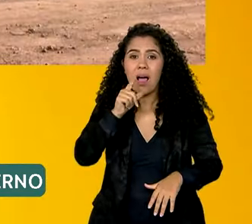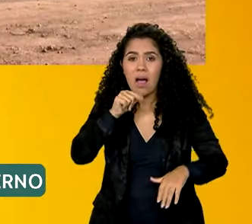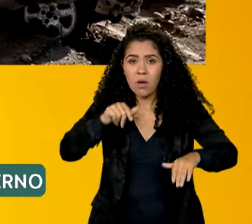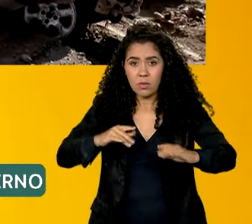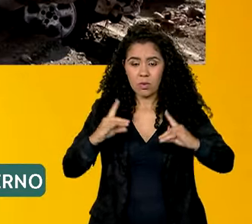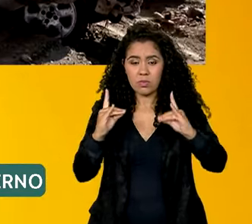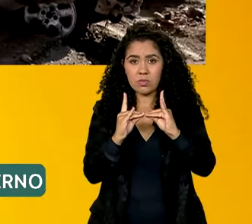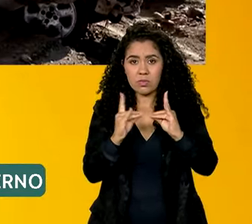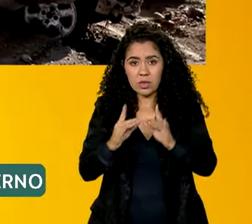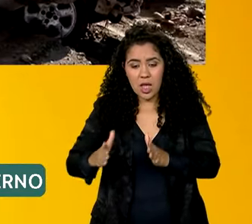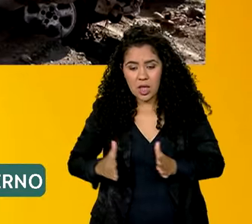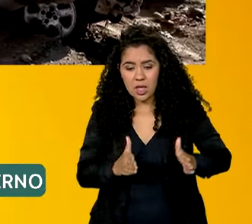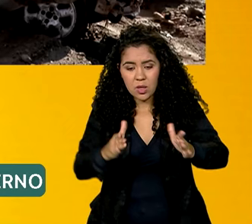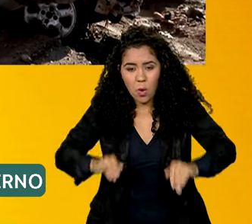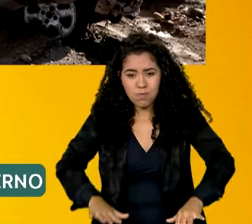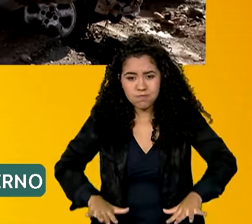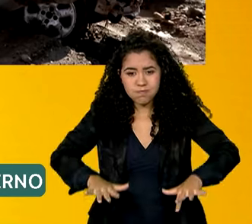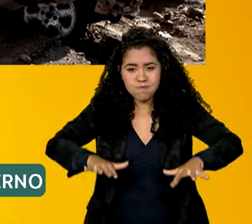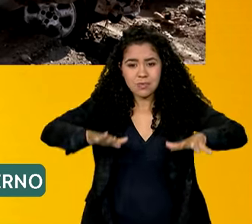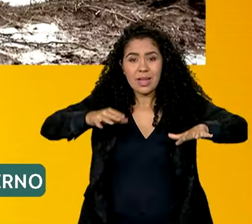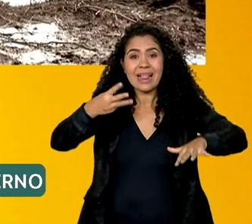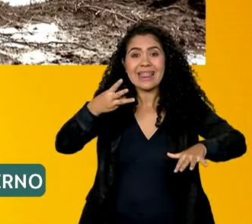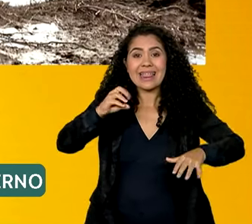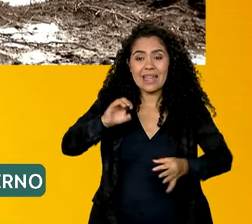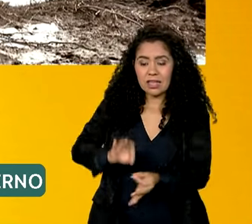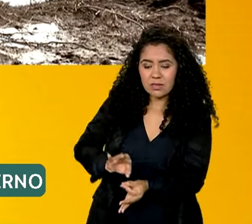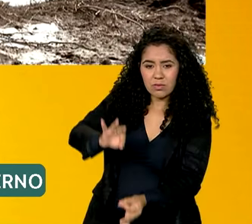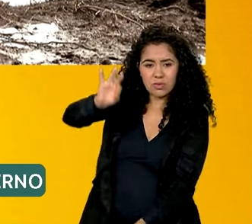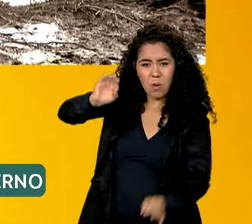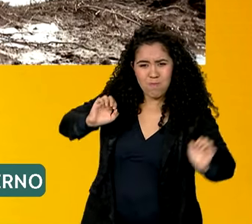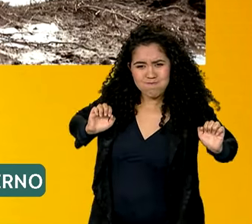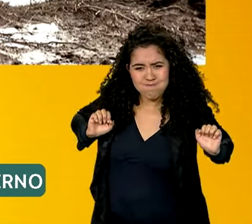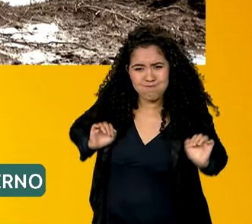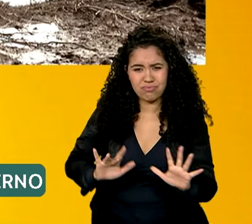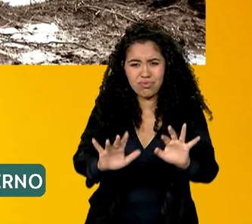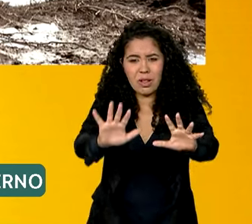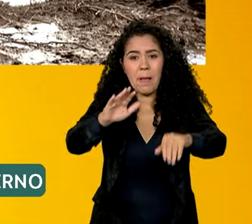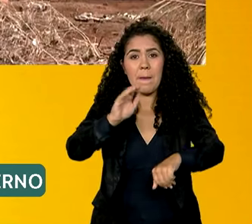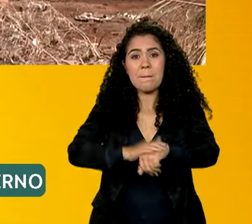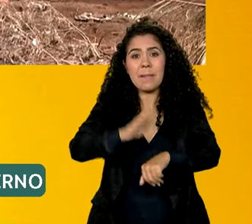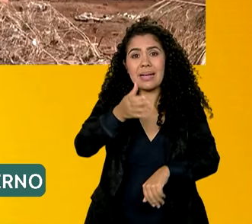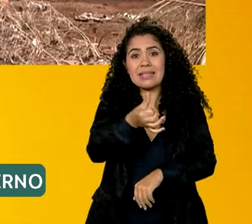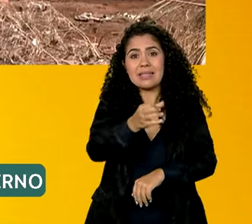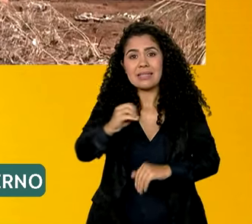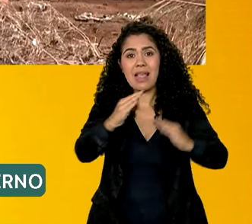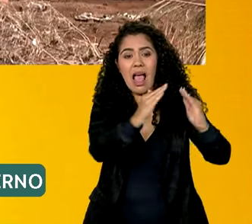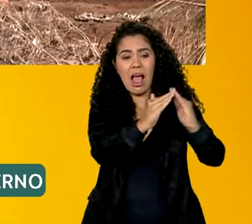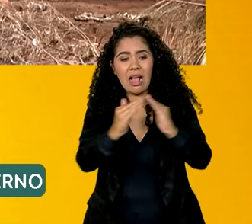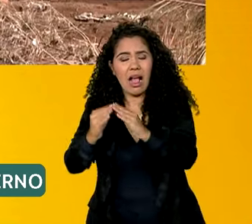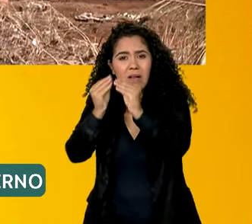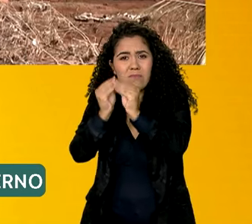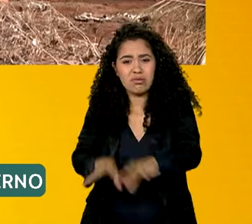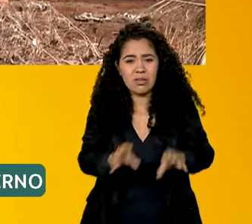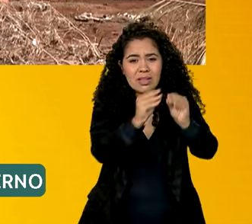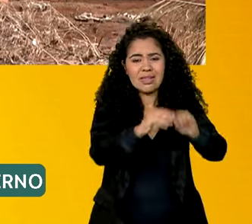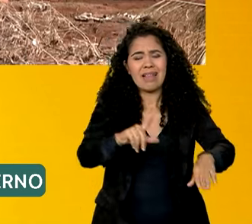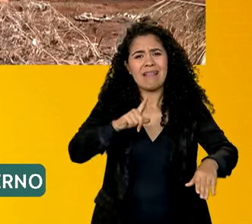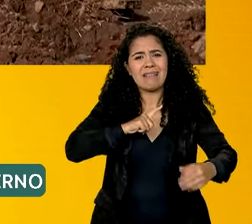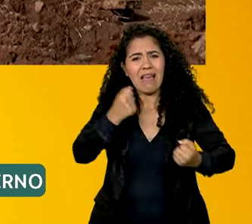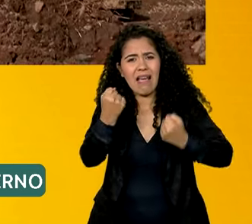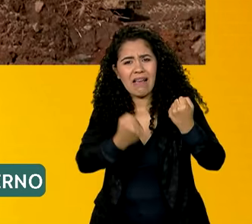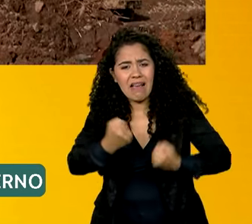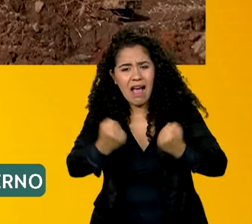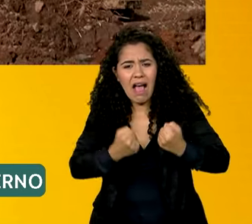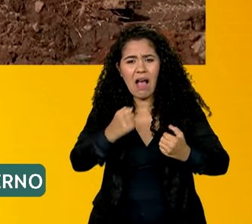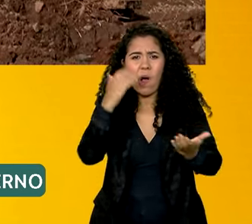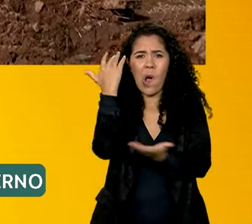metros e varreu tudo o que encontrou. Mais de 600 casas foram destruídas. Tem carro, resto de